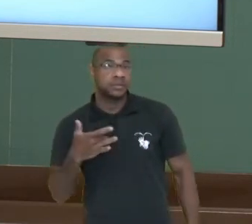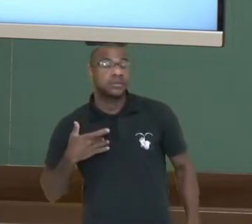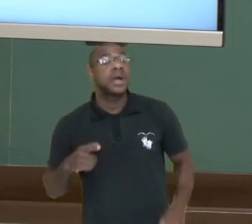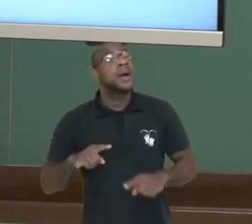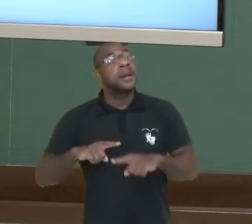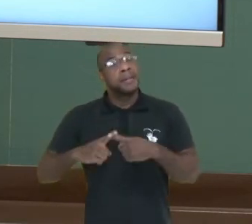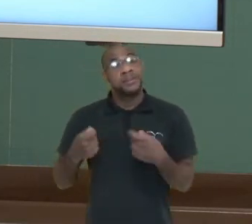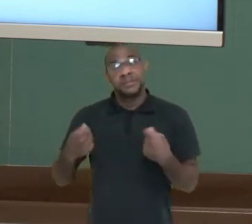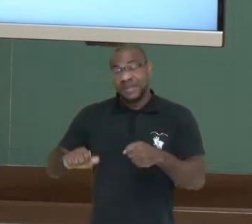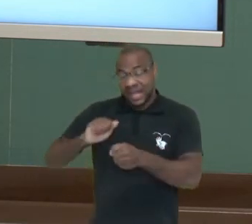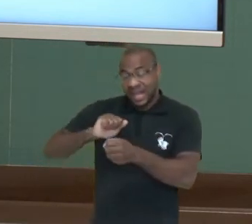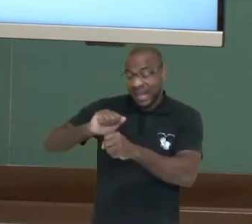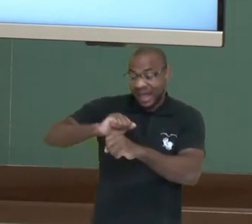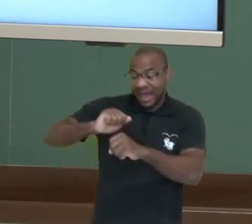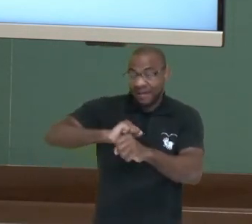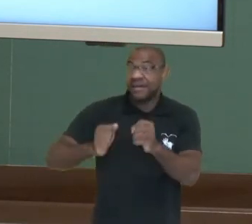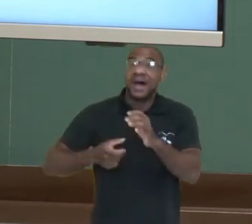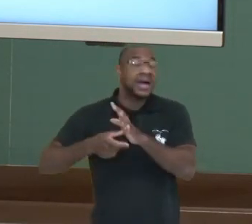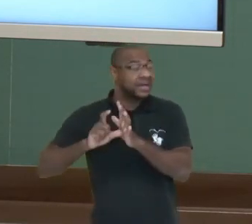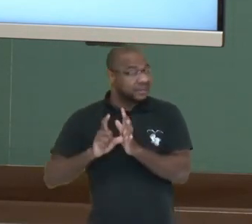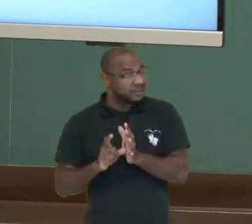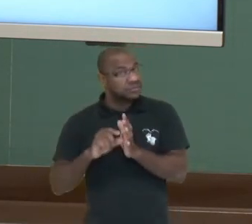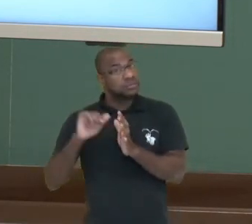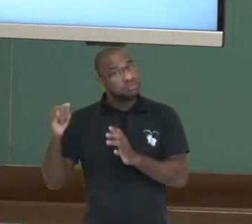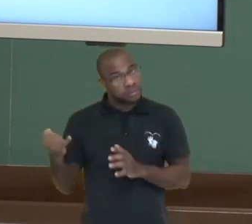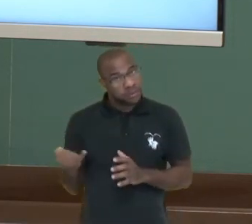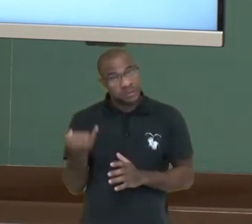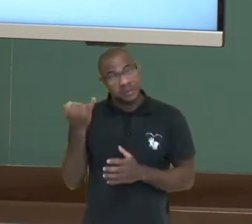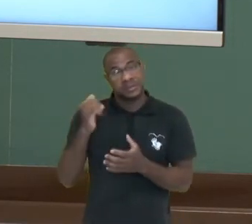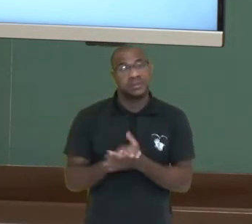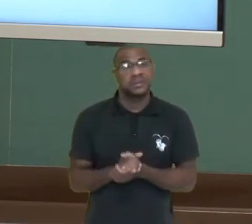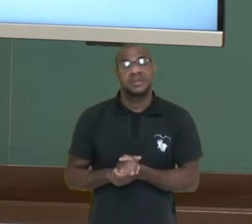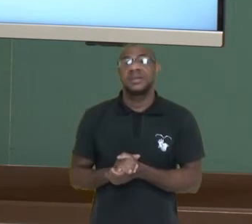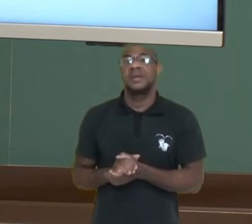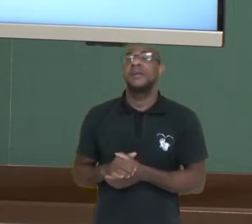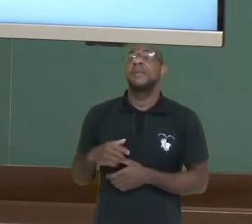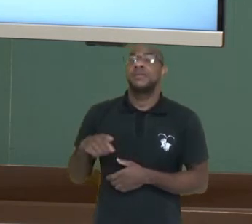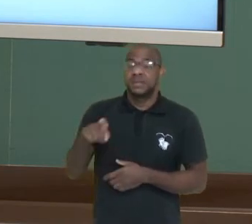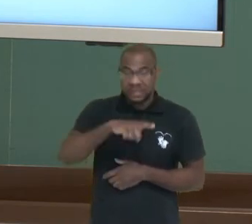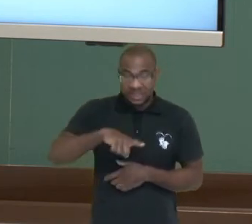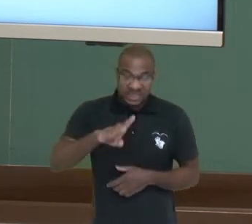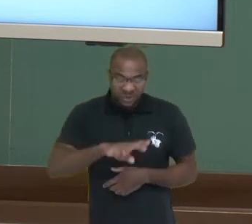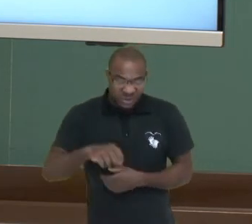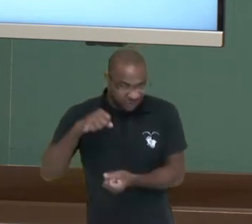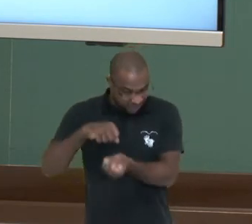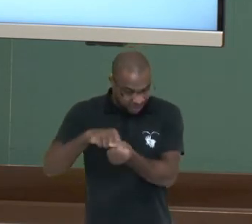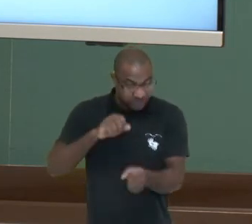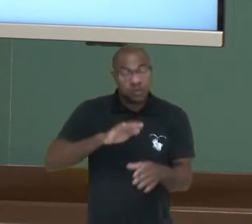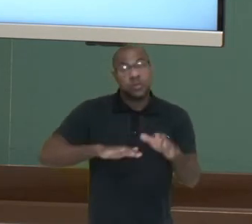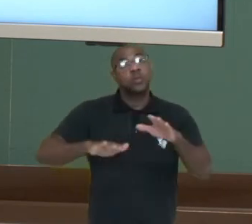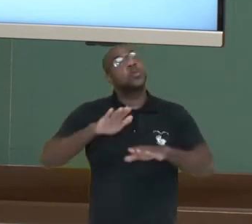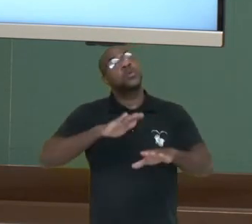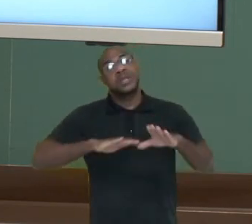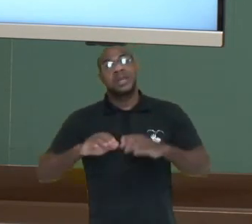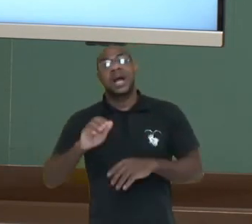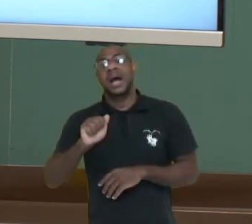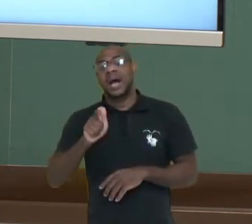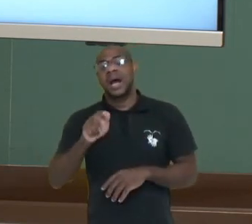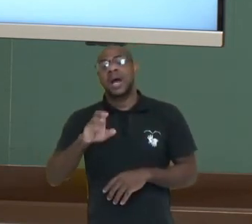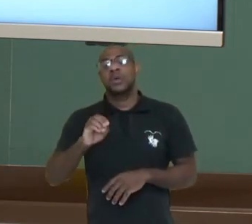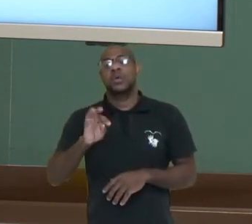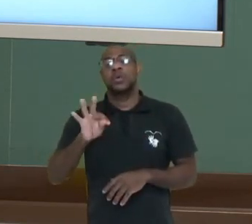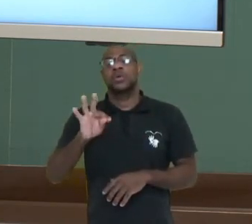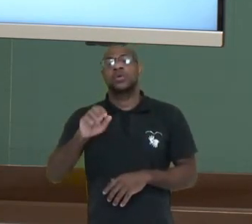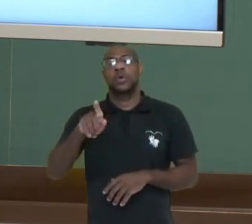Mas aqueles que fazem o cultivo devem cuidar com o excesso de agrotóxico. E